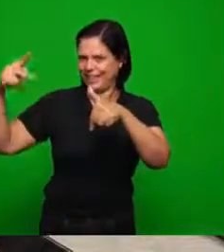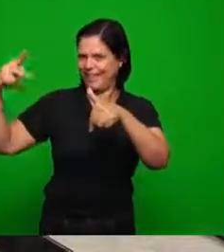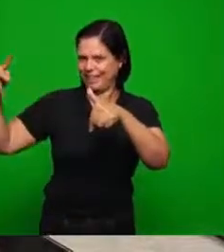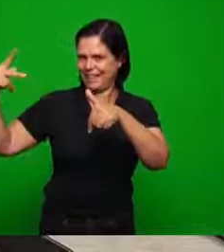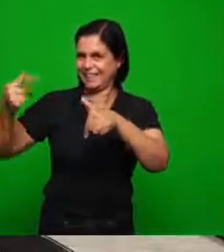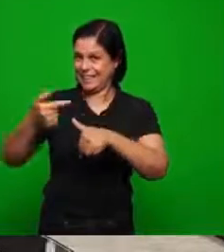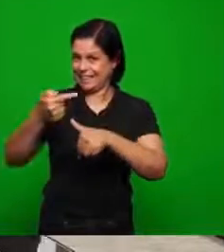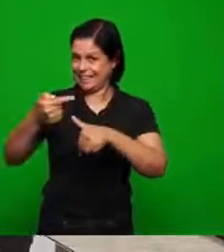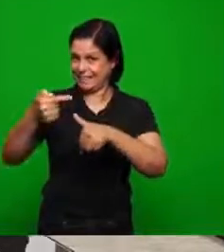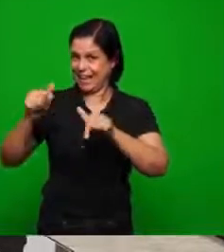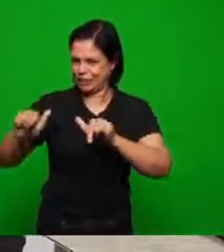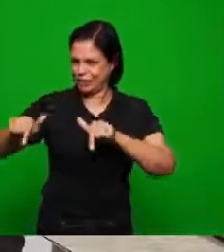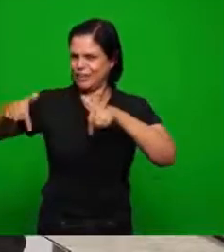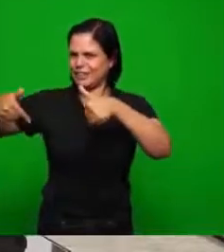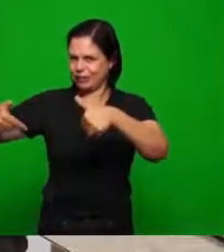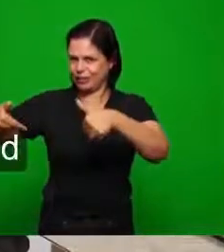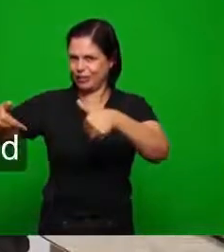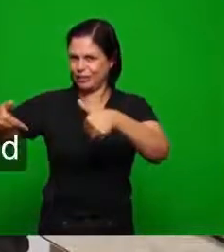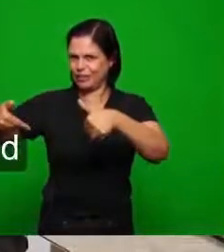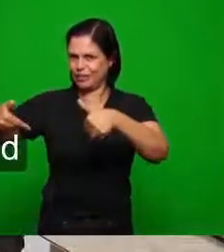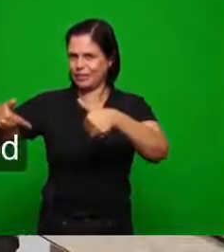dos sete Espíritos de Deus,